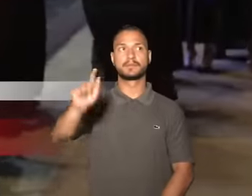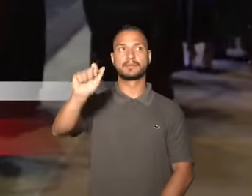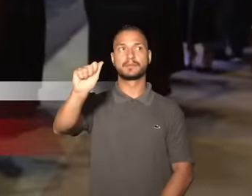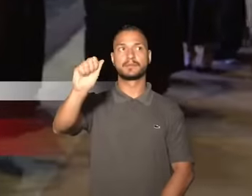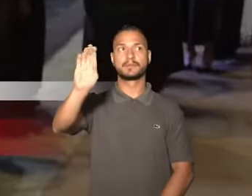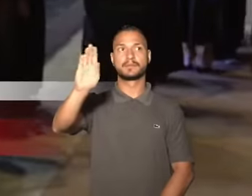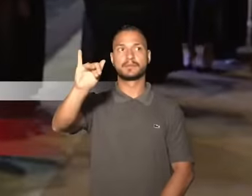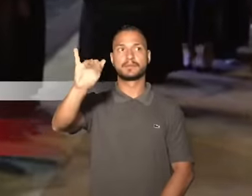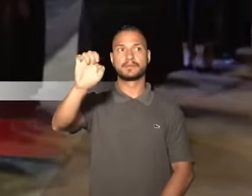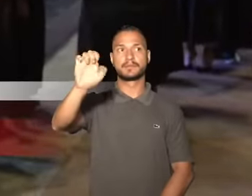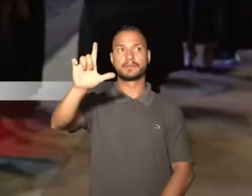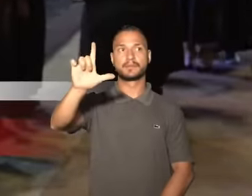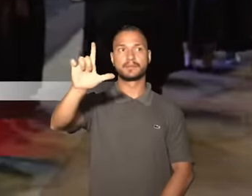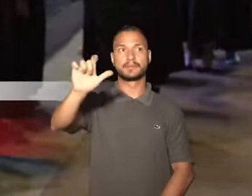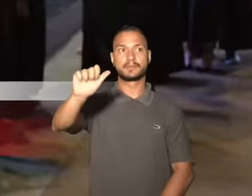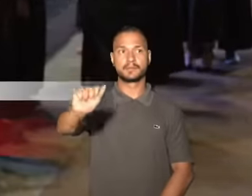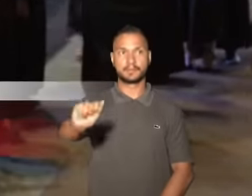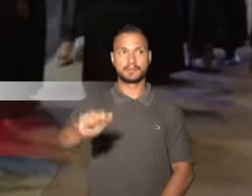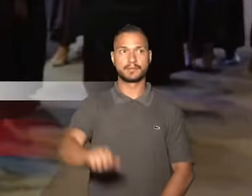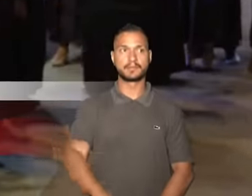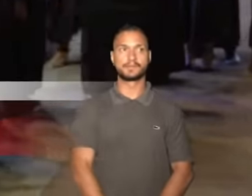Gabriela Lana de Oliveira.